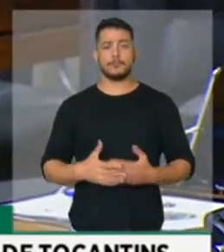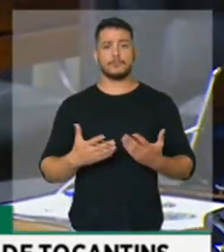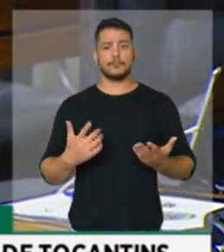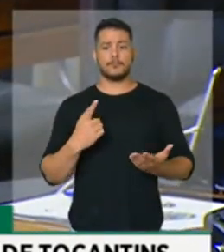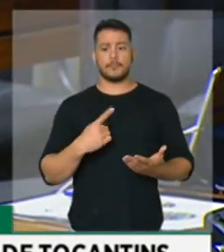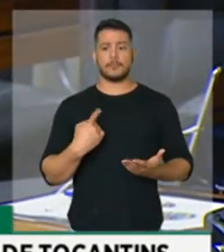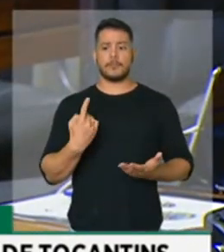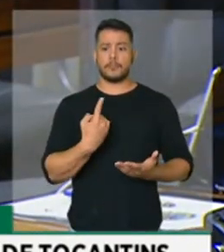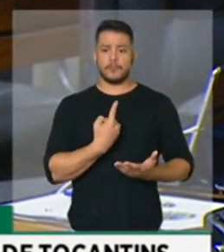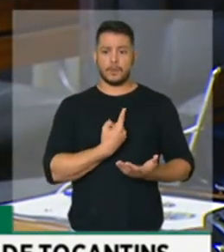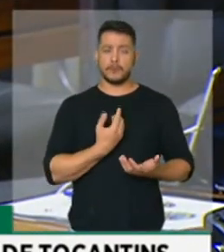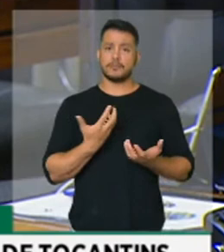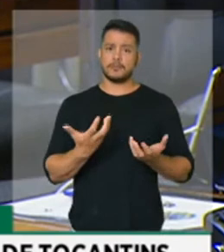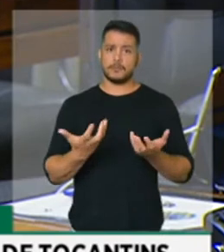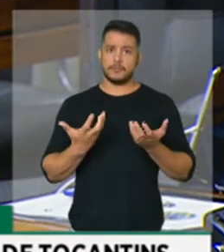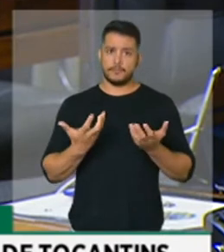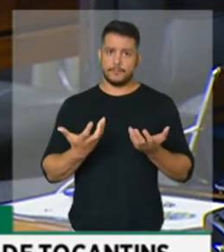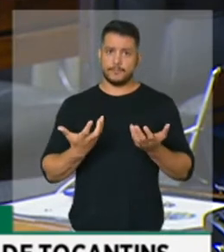PT,